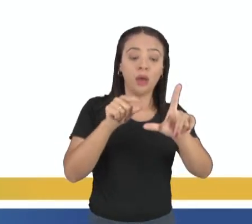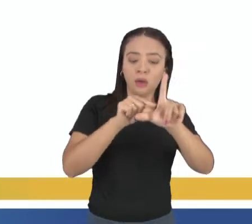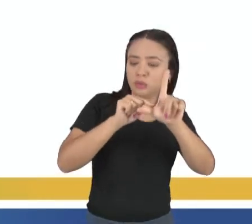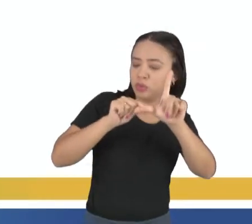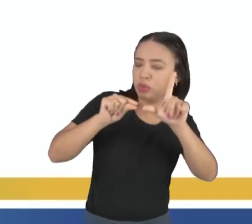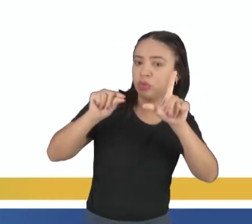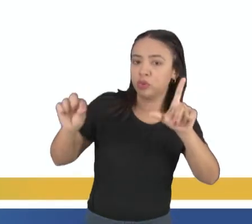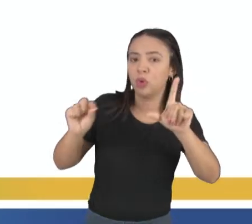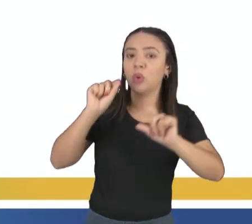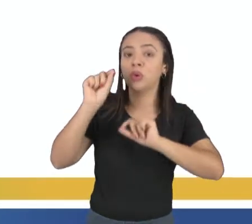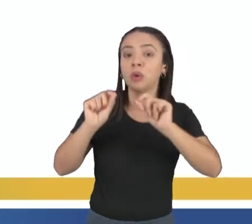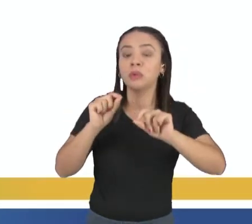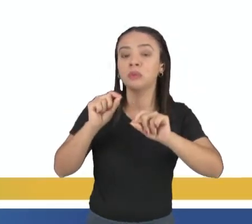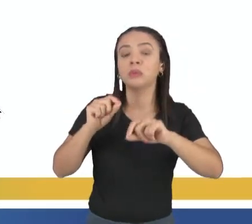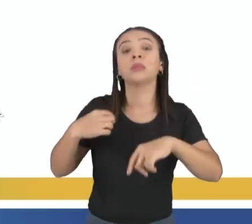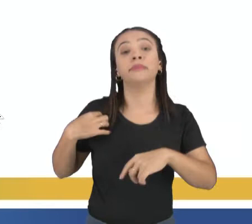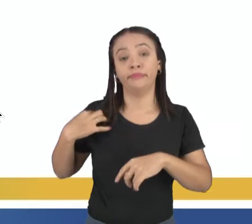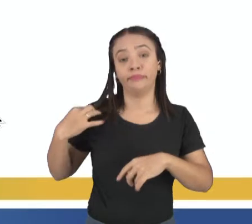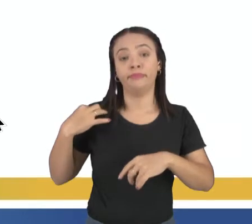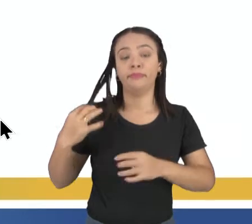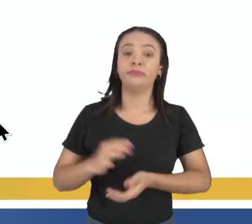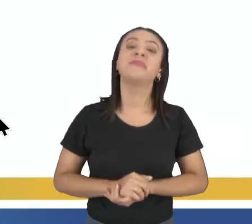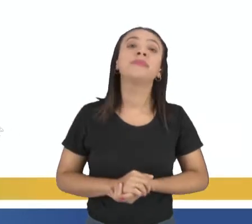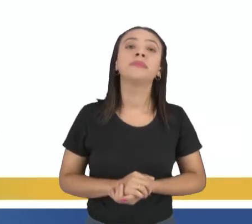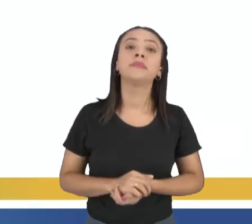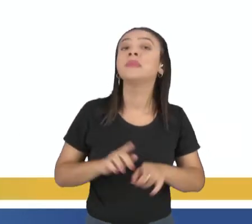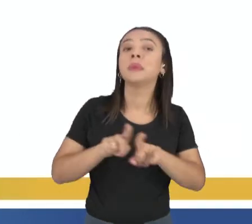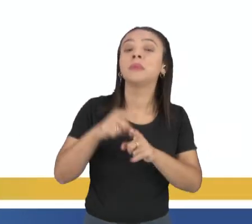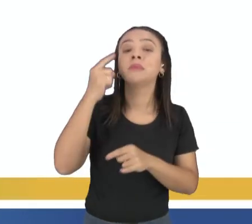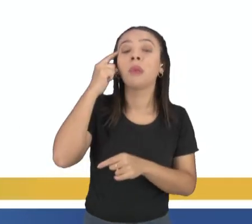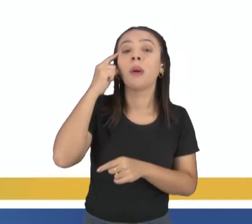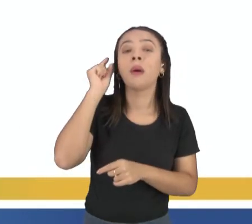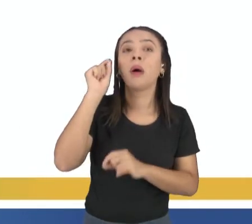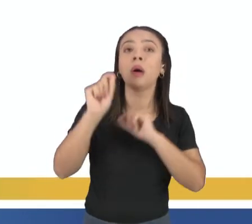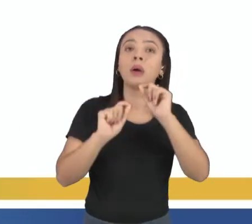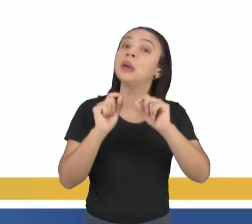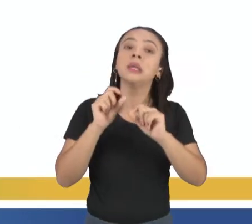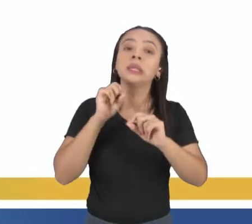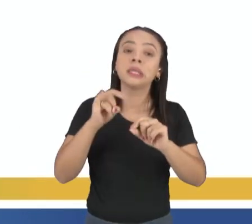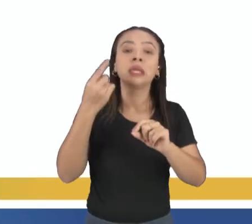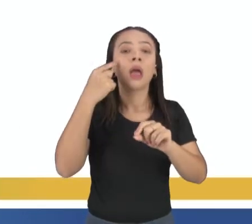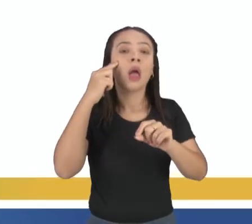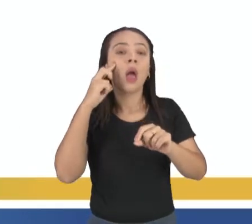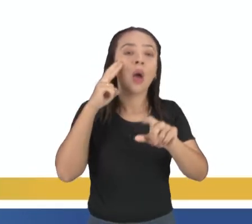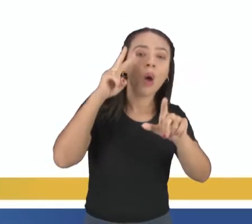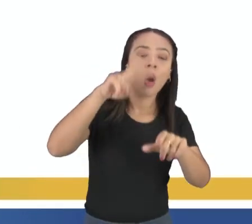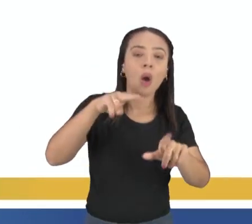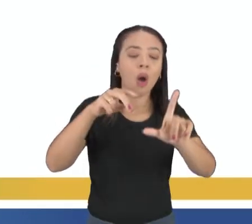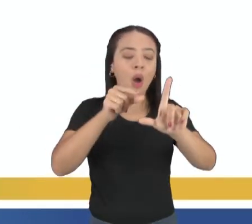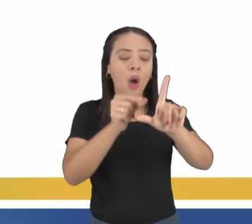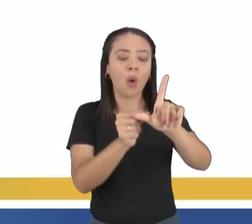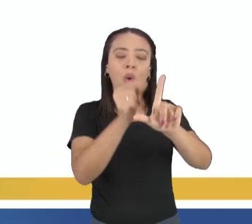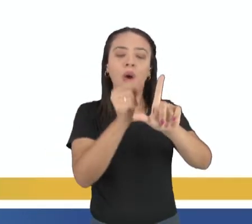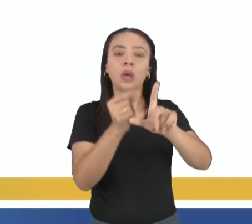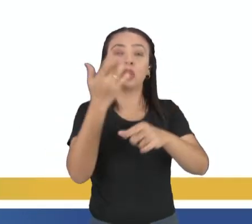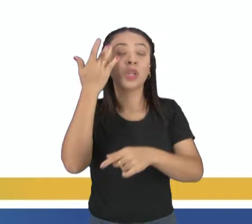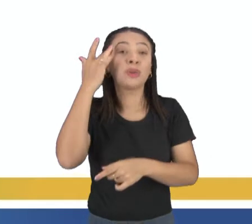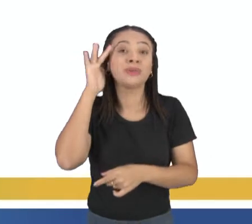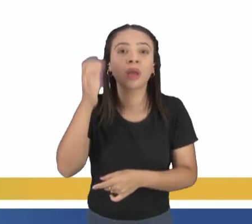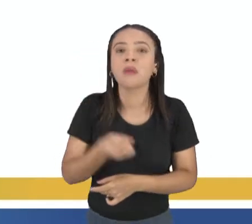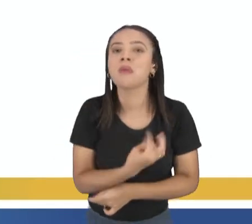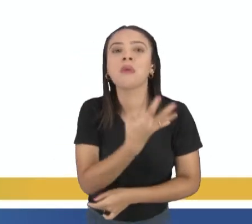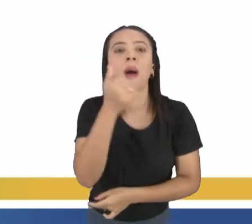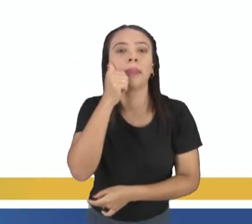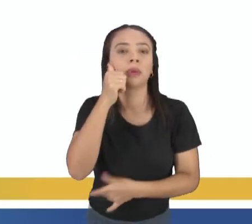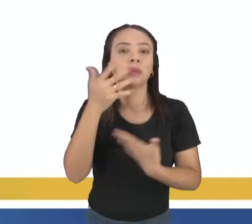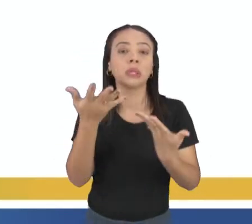caso, as preferências de roupa. Vamos supor, por exemplo, que eu fosse olhar para esse gráfico e eu não soubesse quantas meninas tem nesse curso. Como é que eu faria